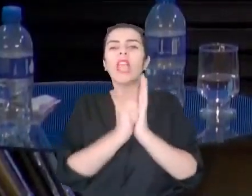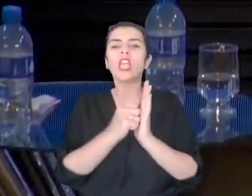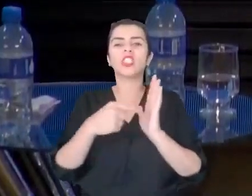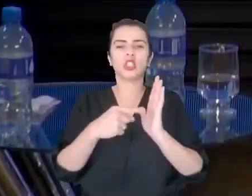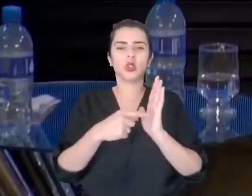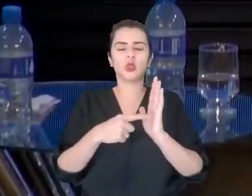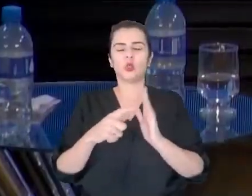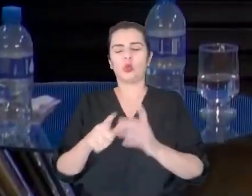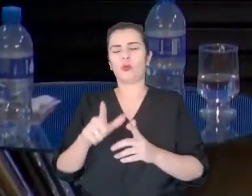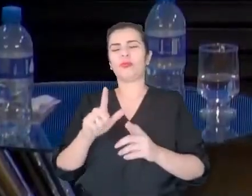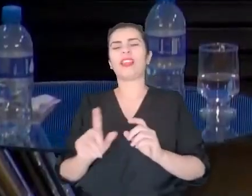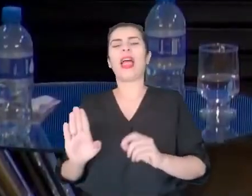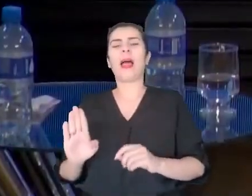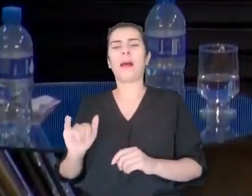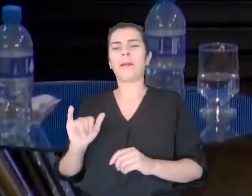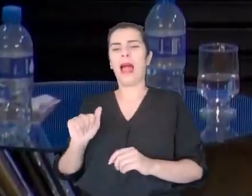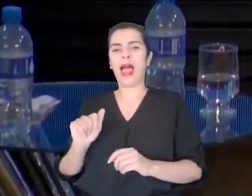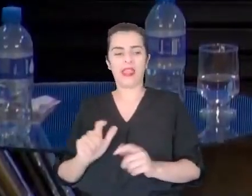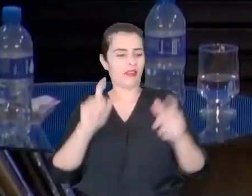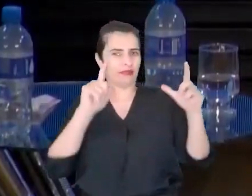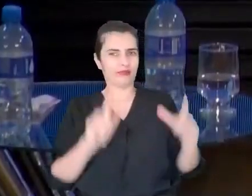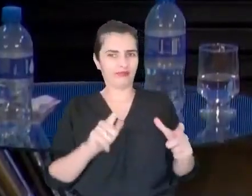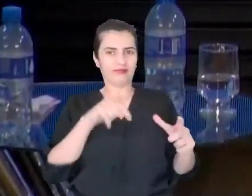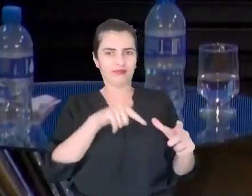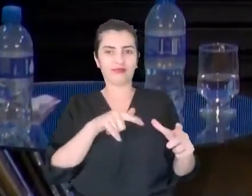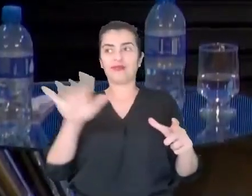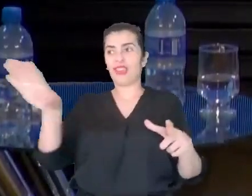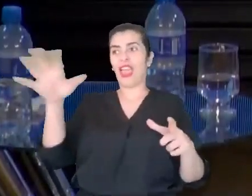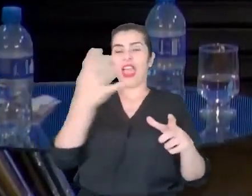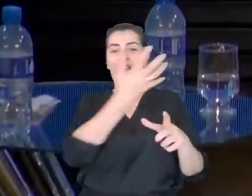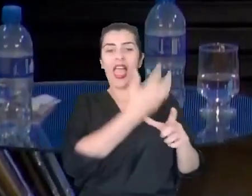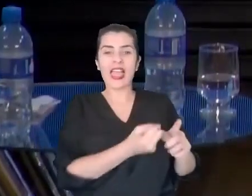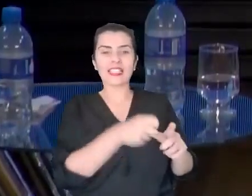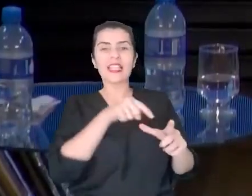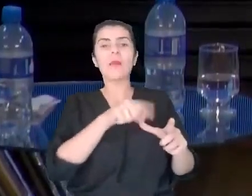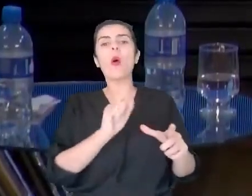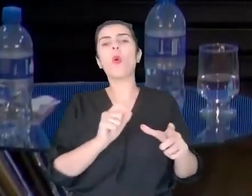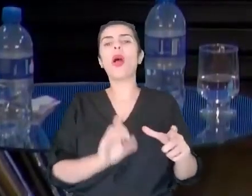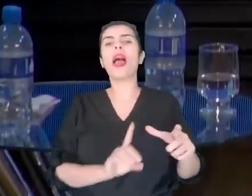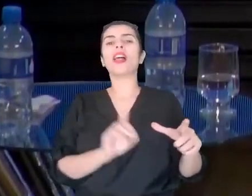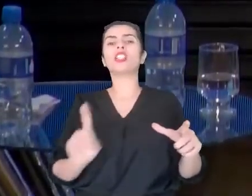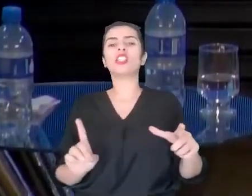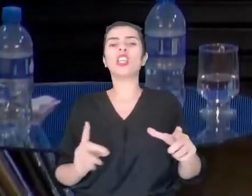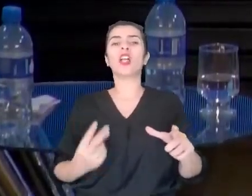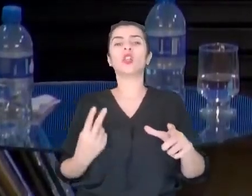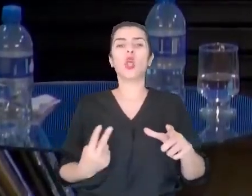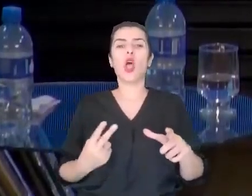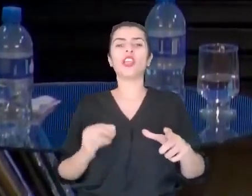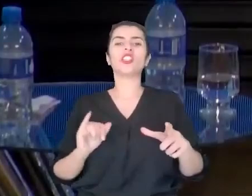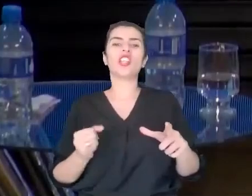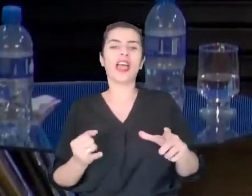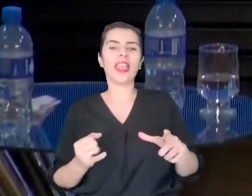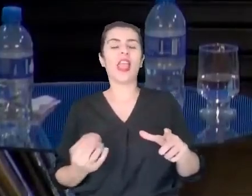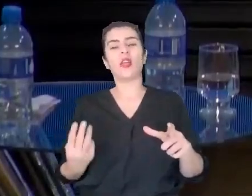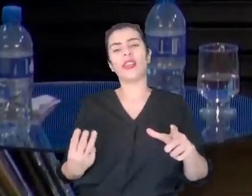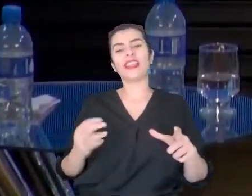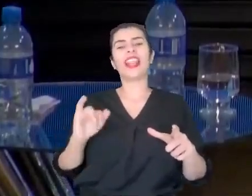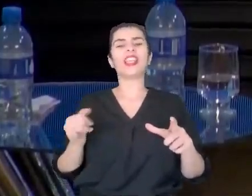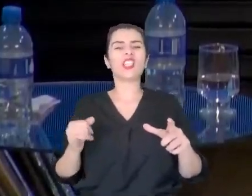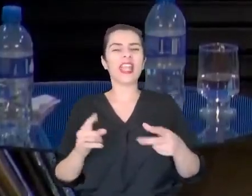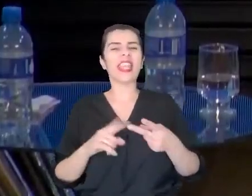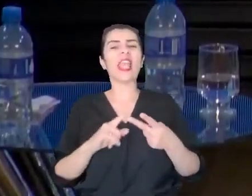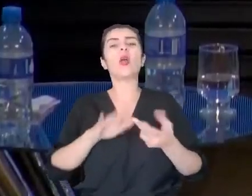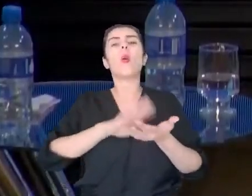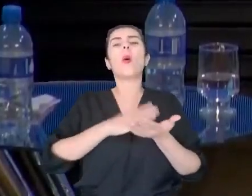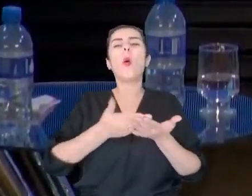baia tal, a gente recebeu entre os dias 2 e 3 de janeiro, com a umidade tal, com a qualidade tal.